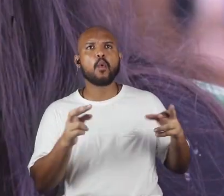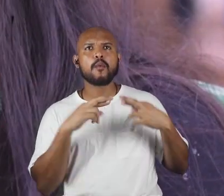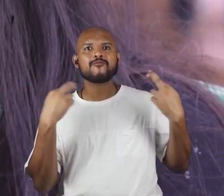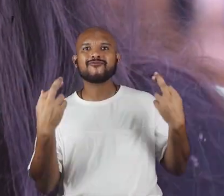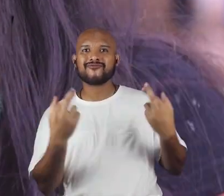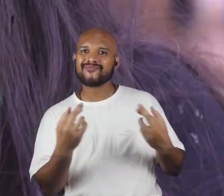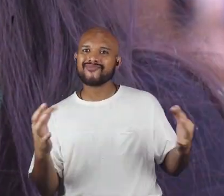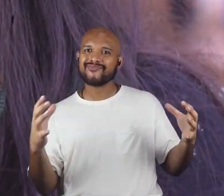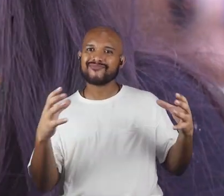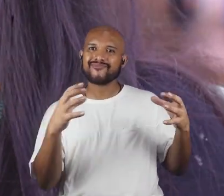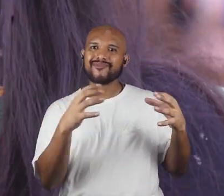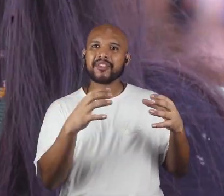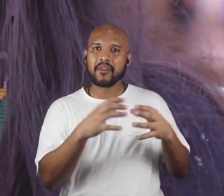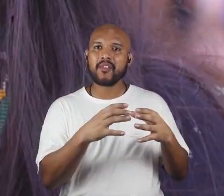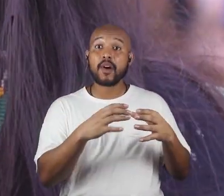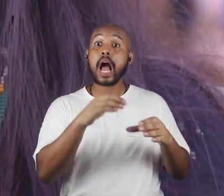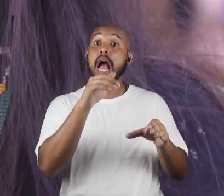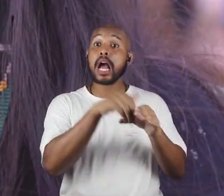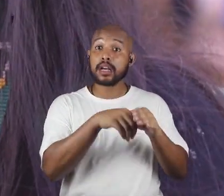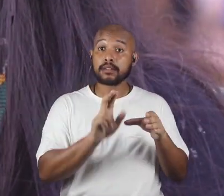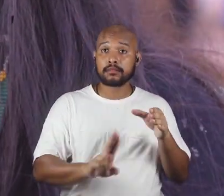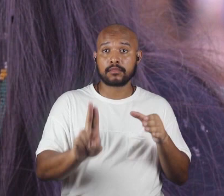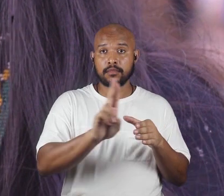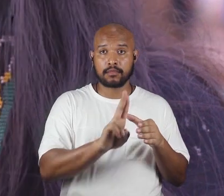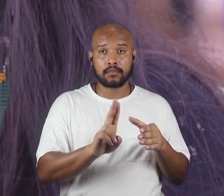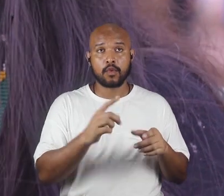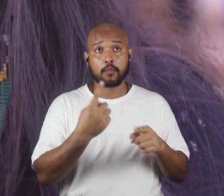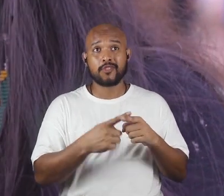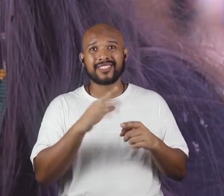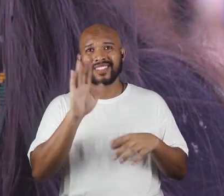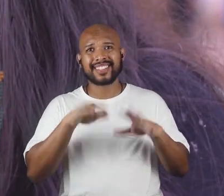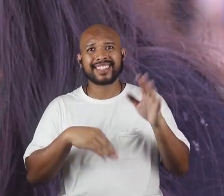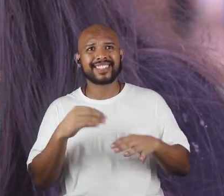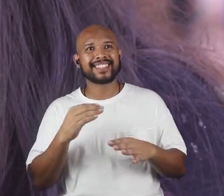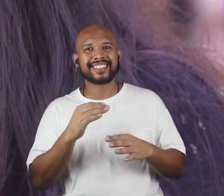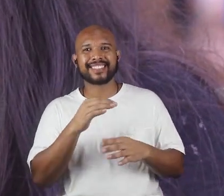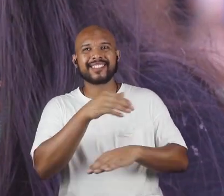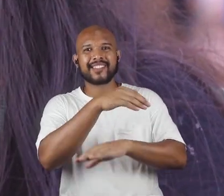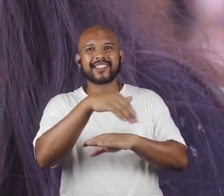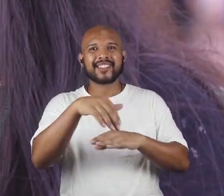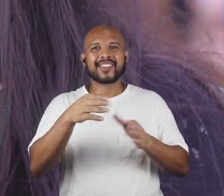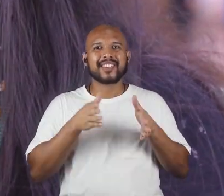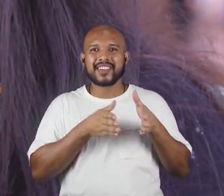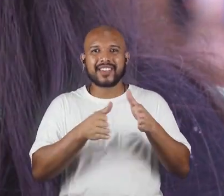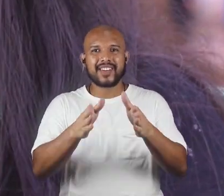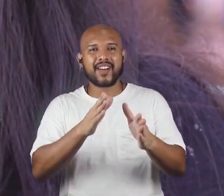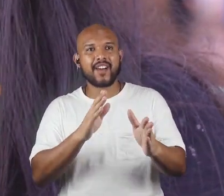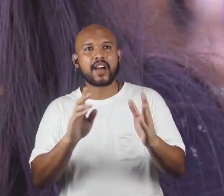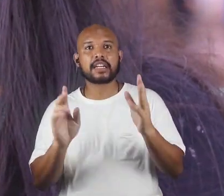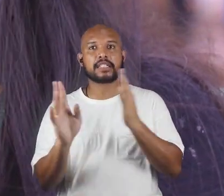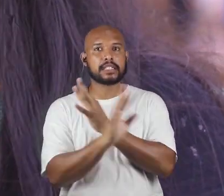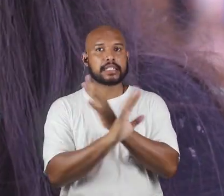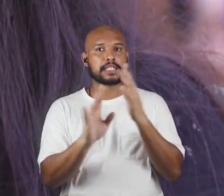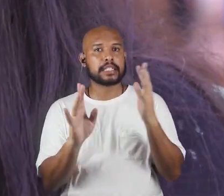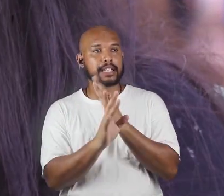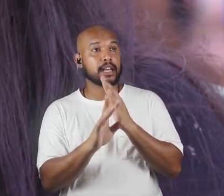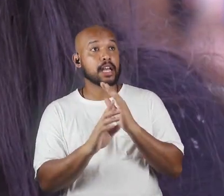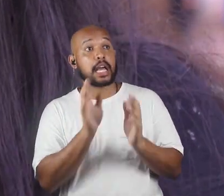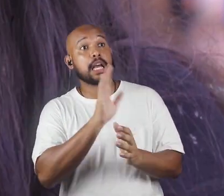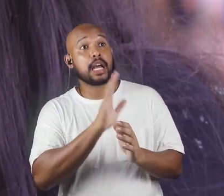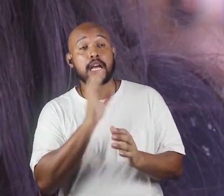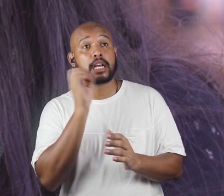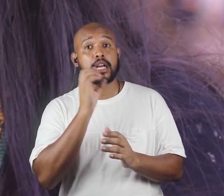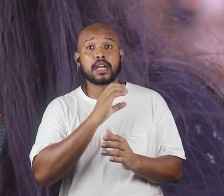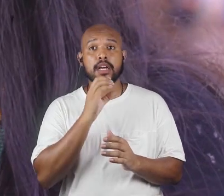tem pouco encontro da gente dentro da faculdade. E quando a gente se vê nos corredores da faculdade, é bem rápido. Tipo, oi, boa